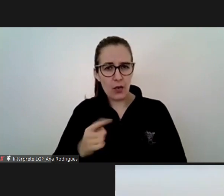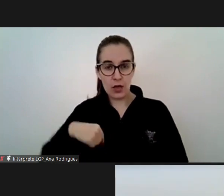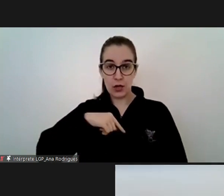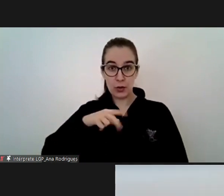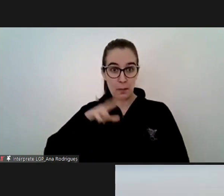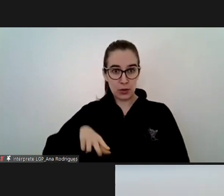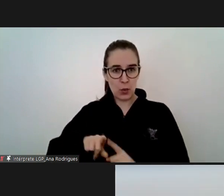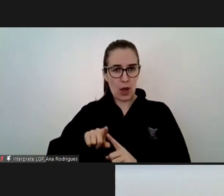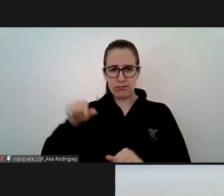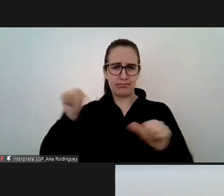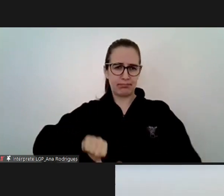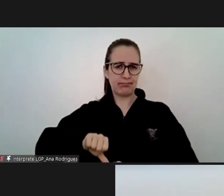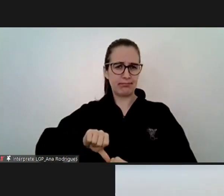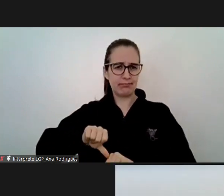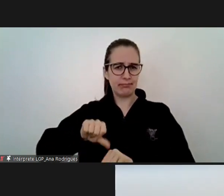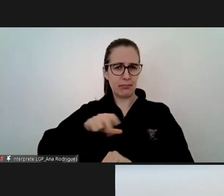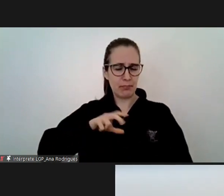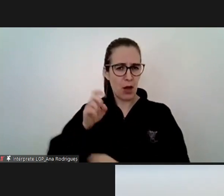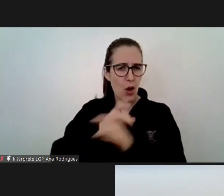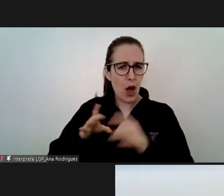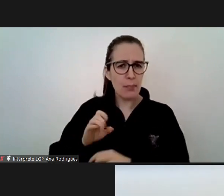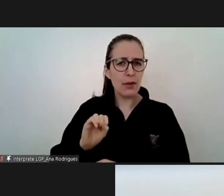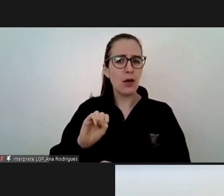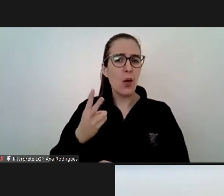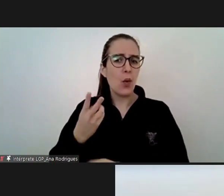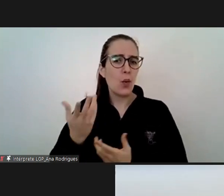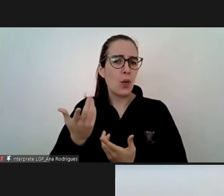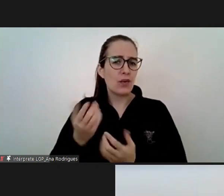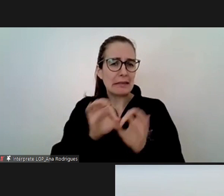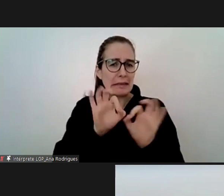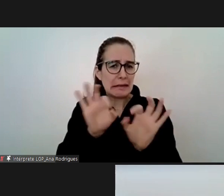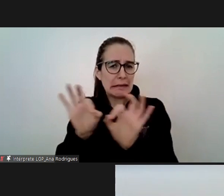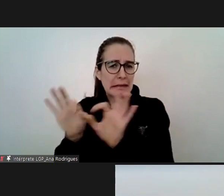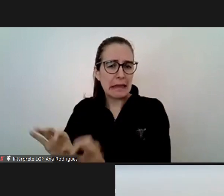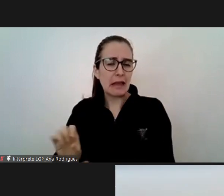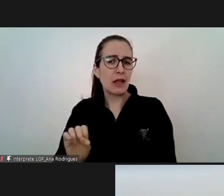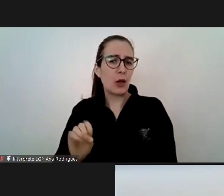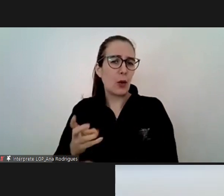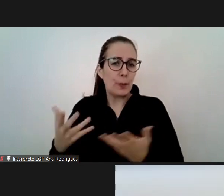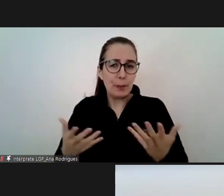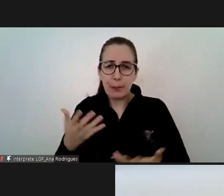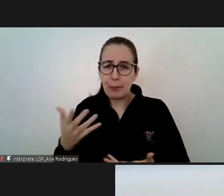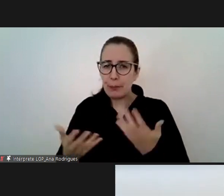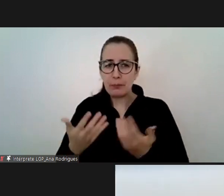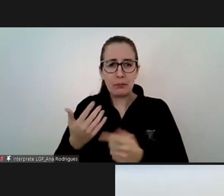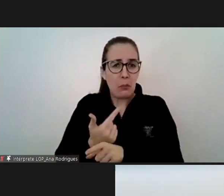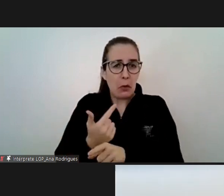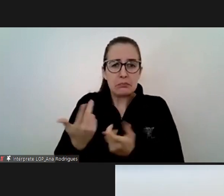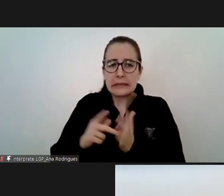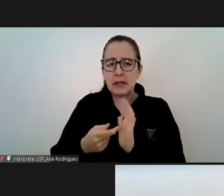recorde europeu ou efetivamente é um produto digamos, de um técnico.